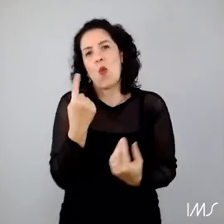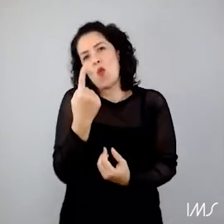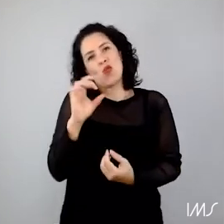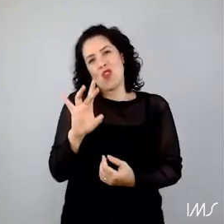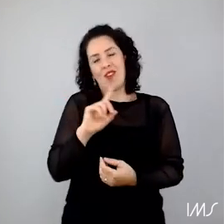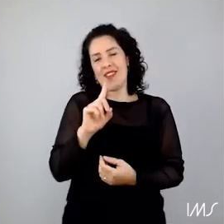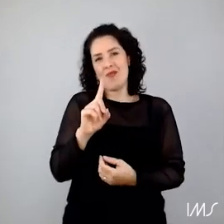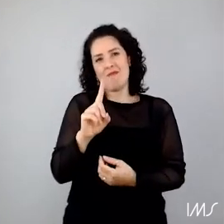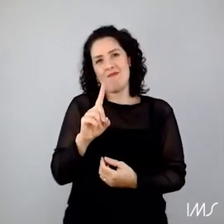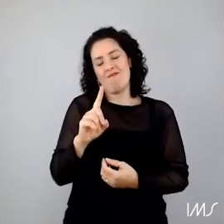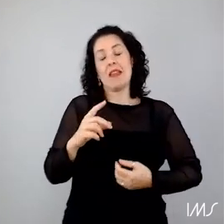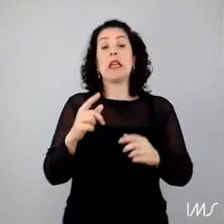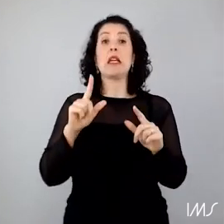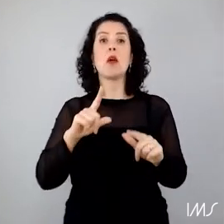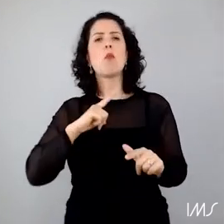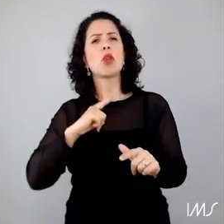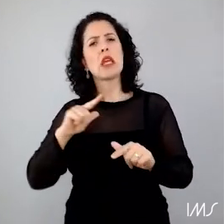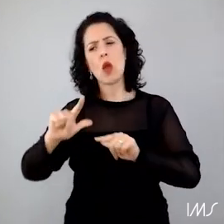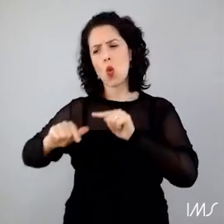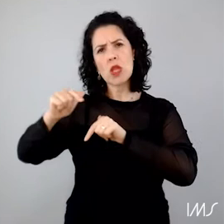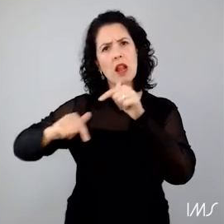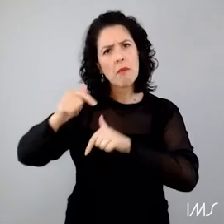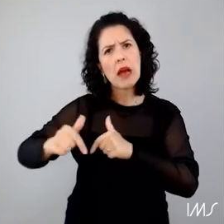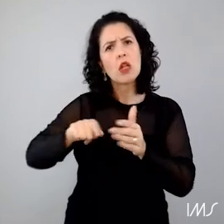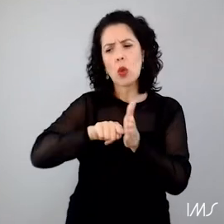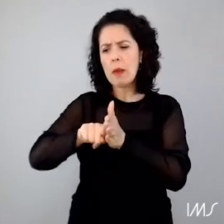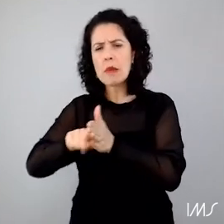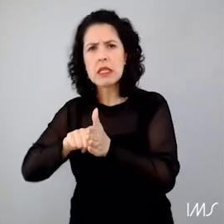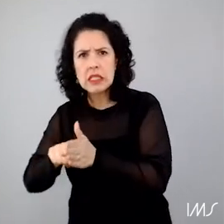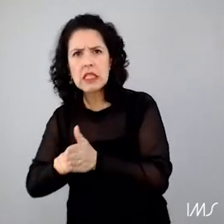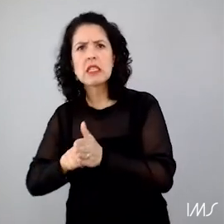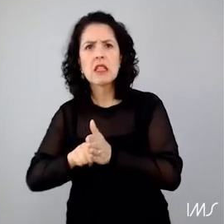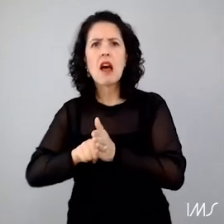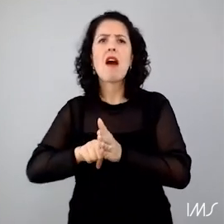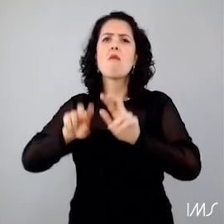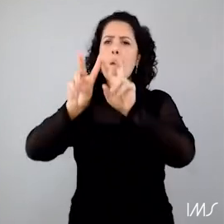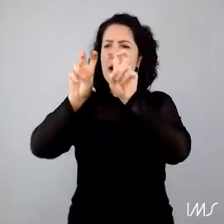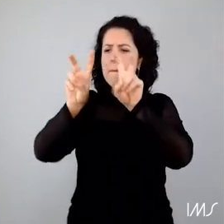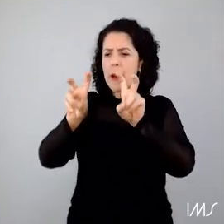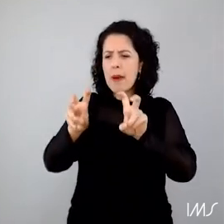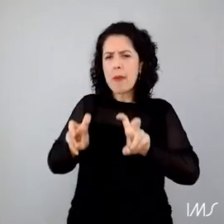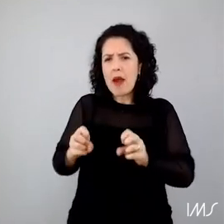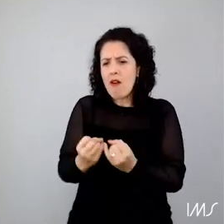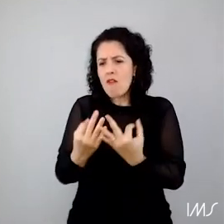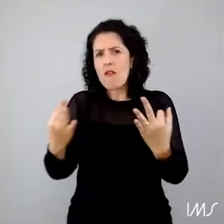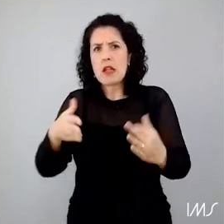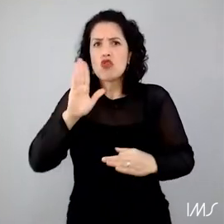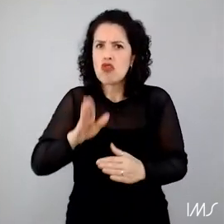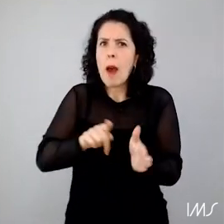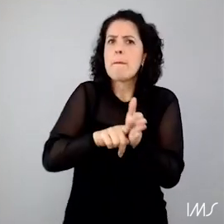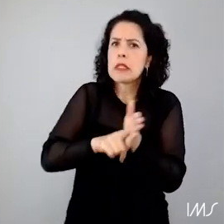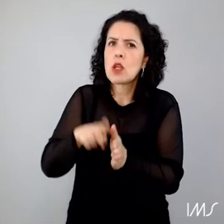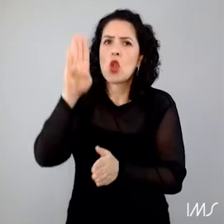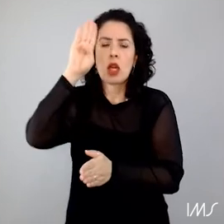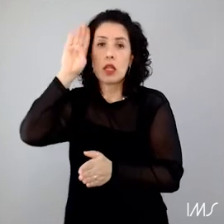aqui. Sem dizer que centenas de trabalhos sobre o tema vêm sendo insetados no meio acadêmico e se